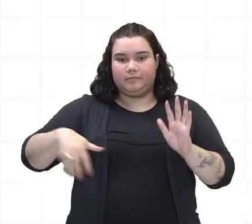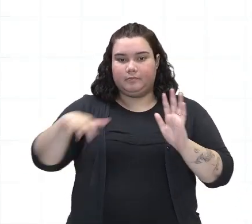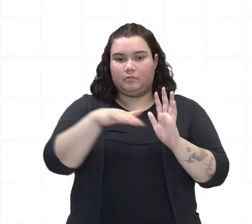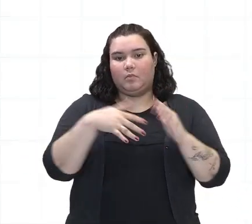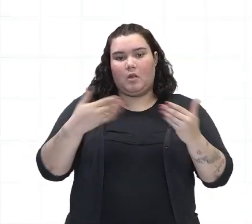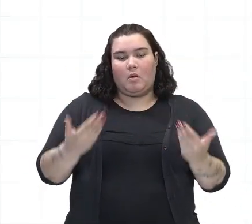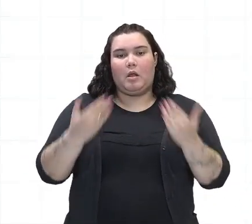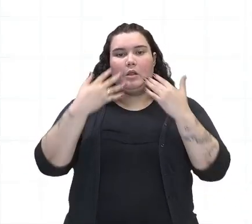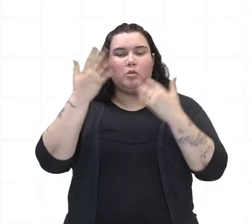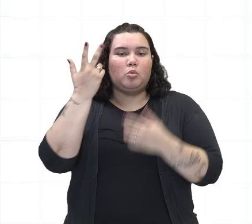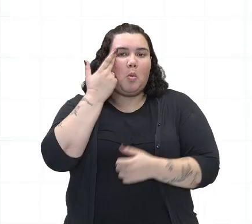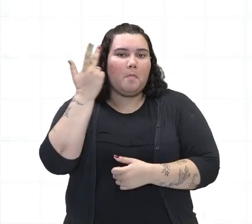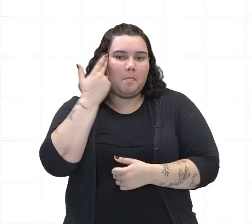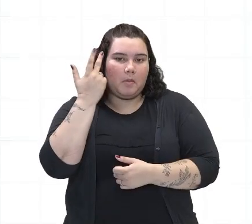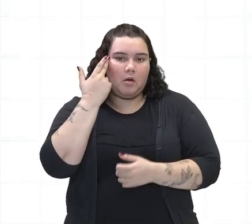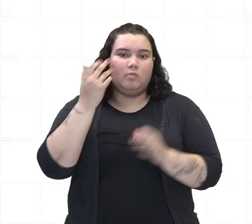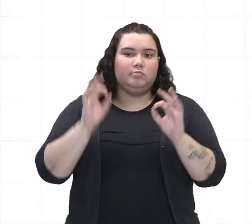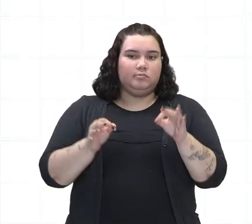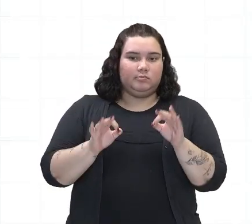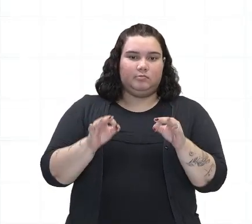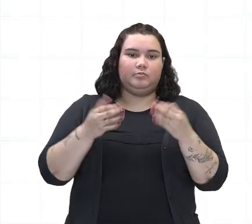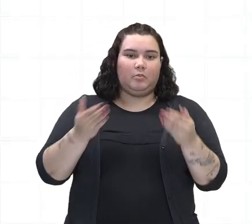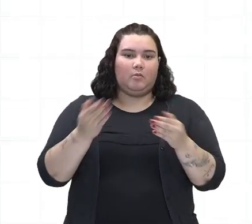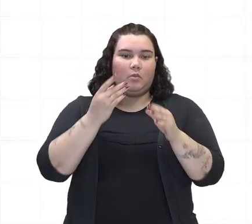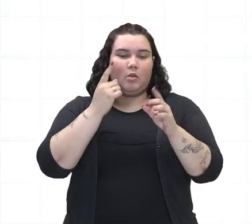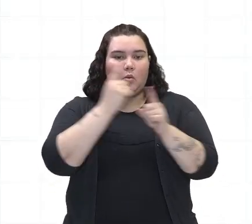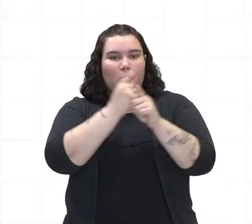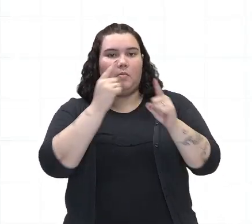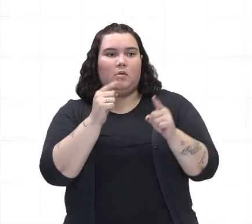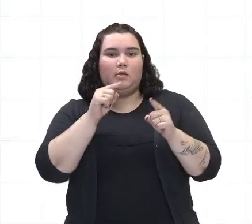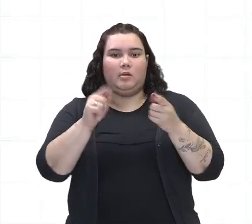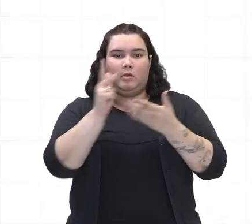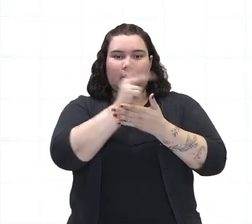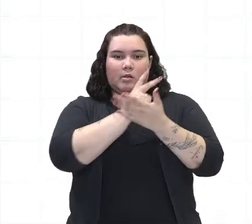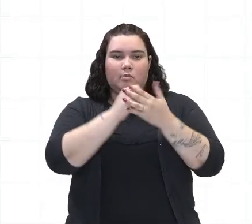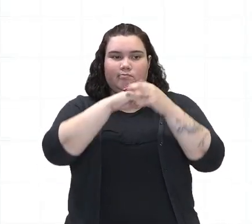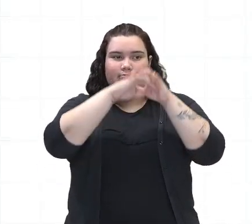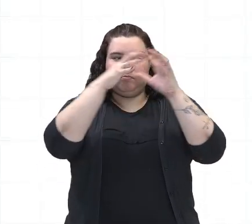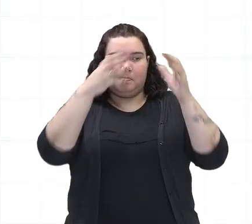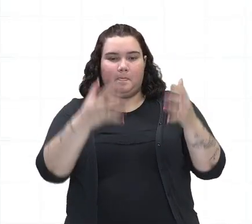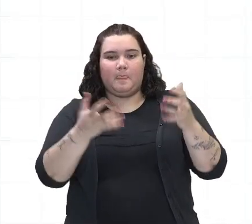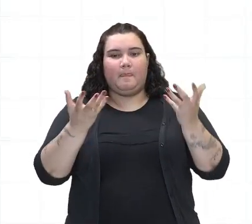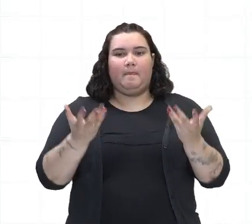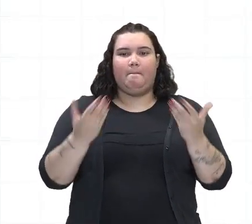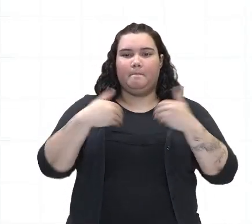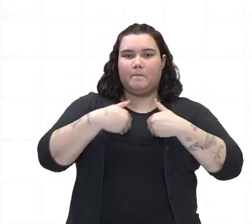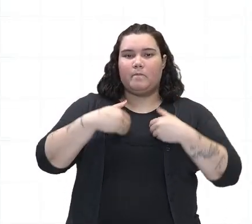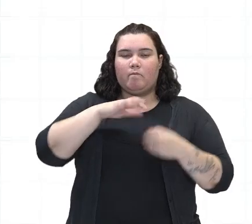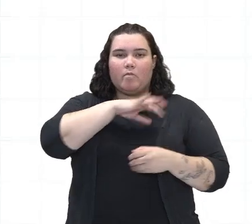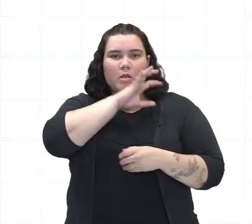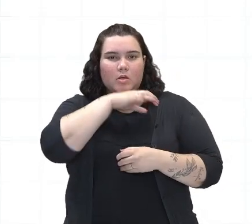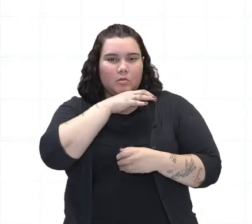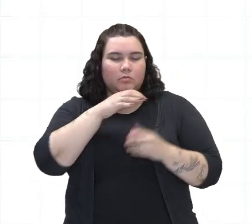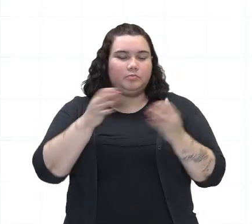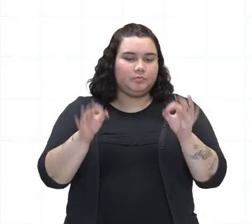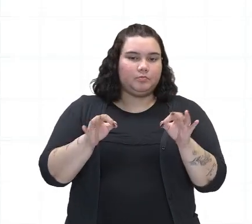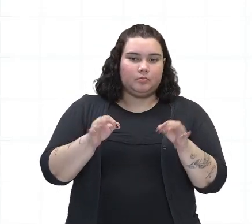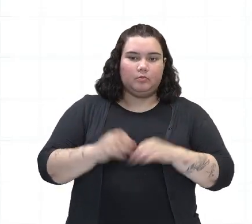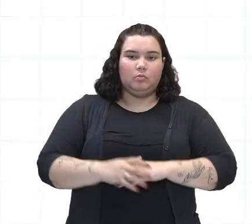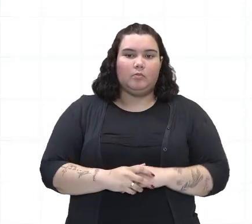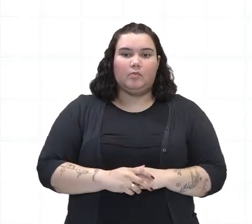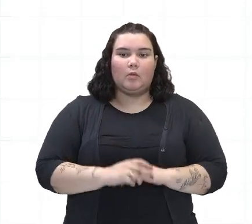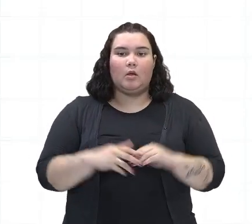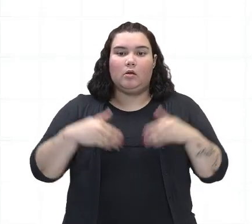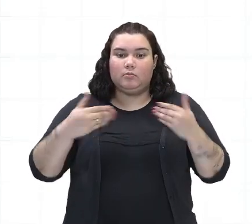comum, é muito incomum encontrarmos desenhos e pinturas de animais, como o bisão, como a gente está vendo aí. Então,